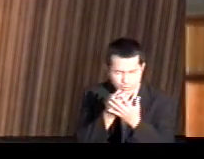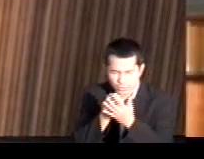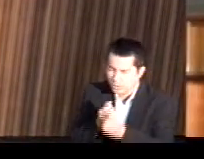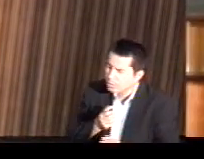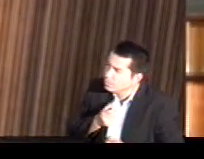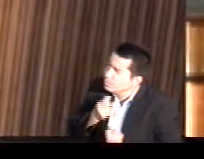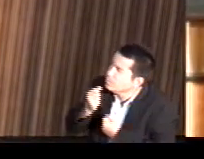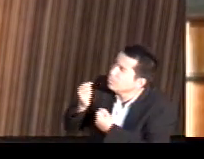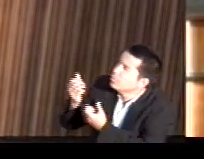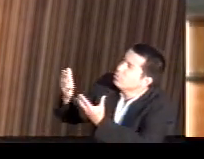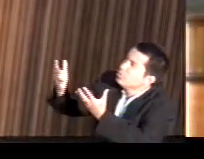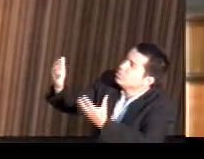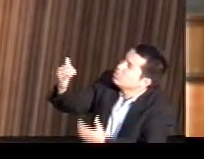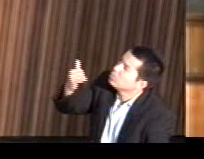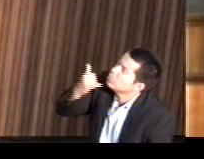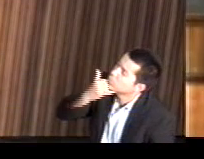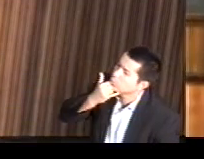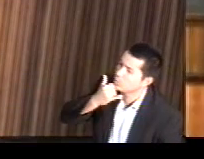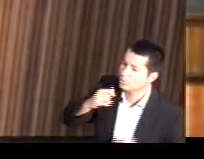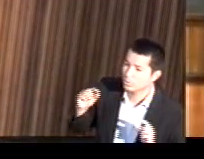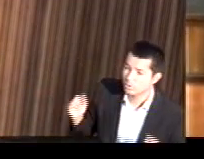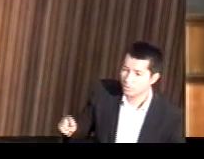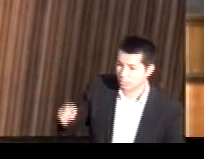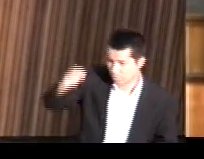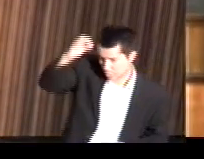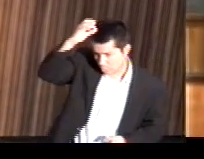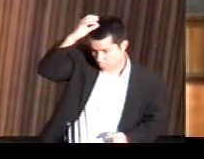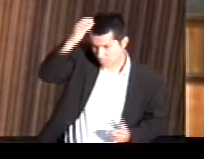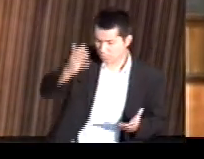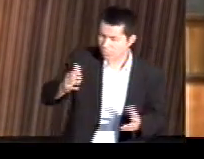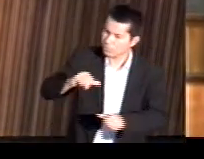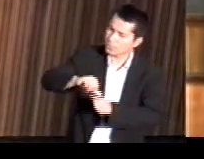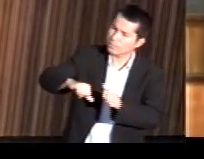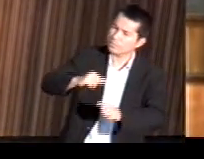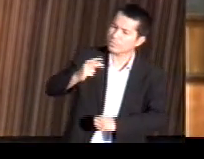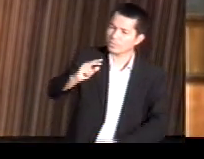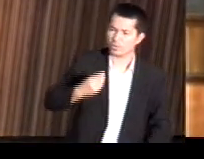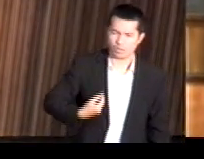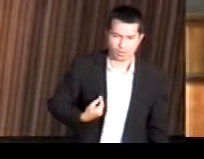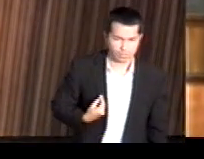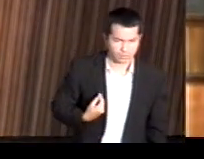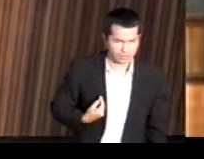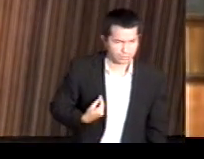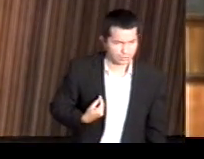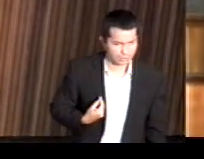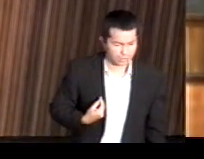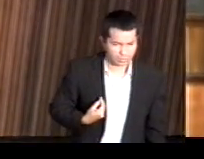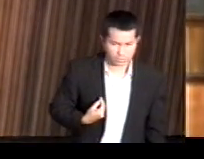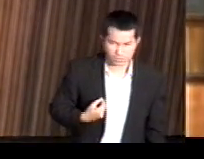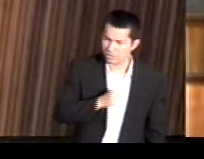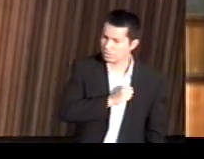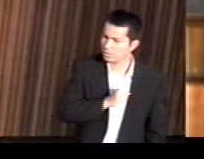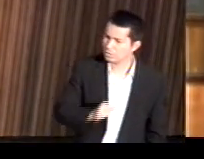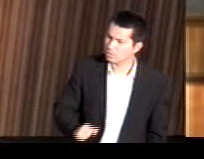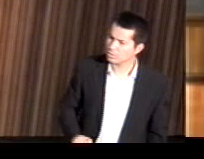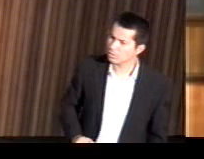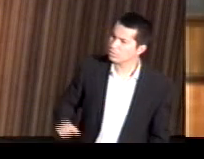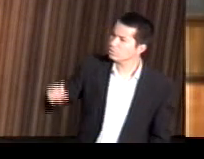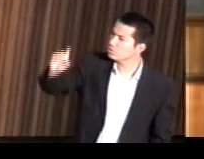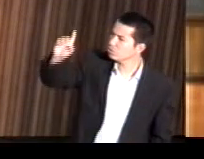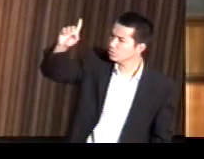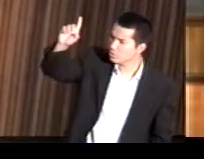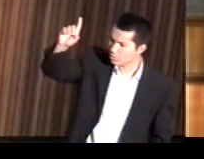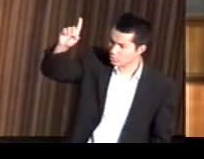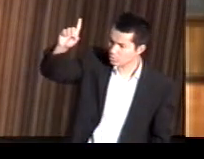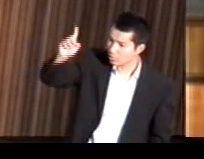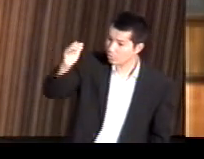pecados. O que o Espírito de Deus quer mudar na tua vida hoje? O que o Senhor, enquanto eu